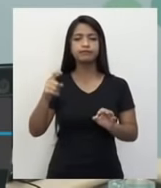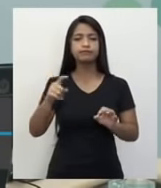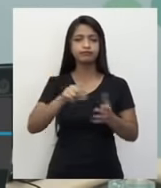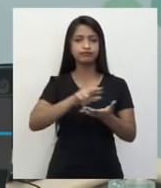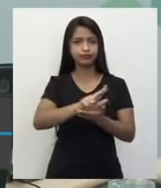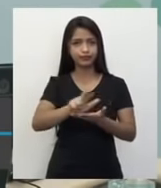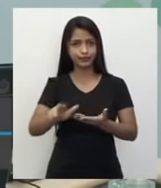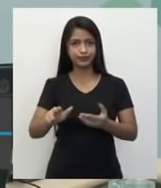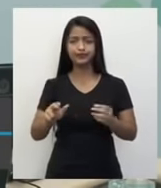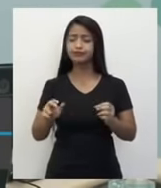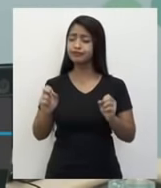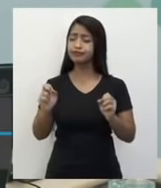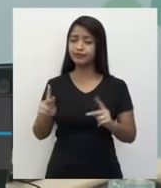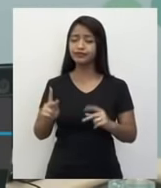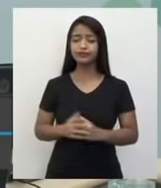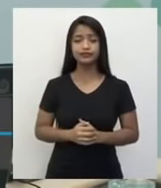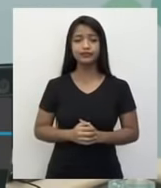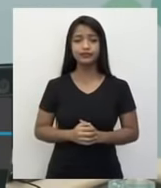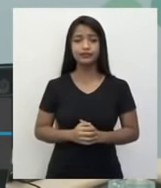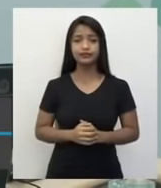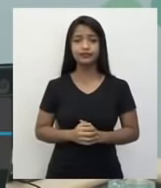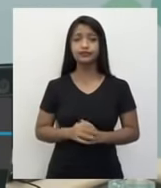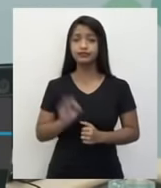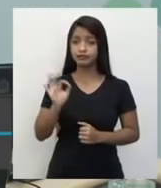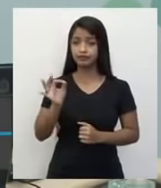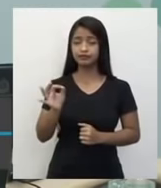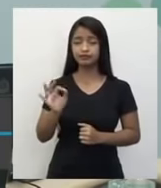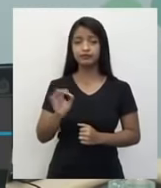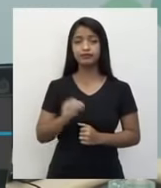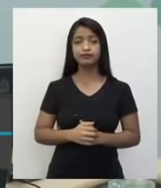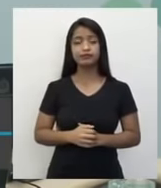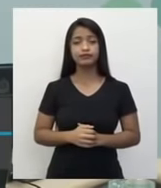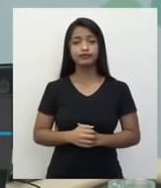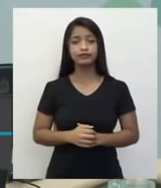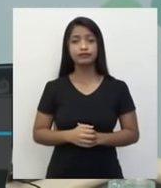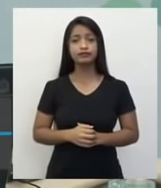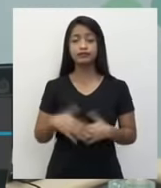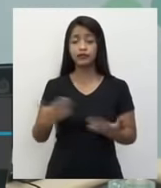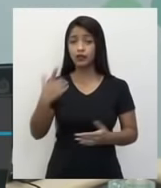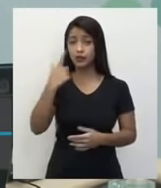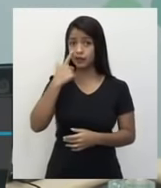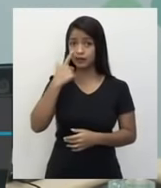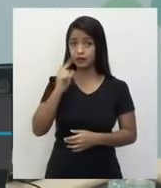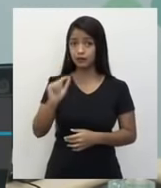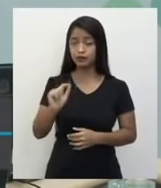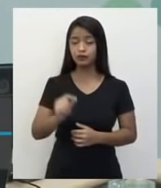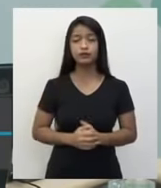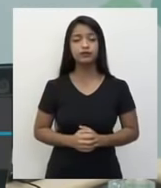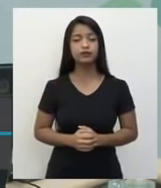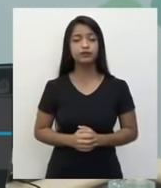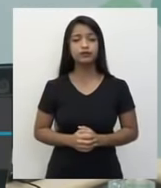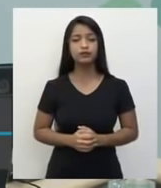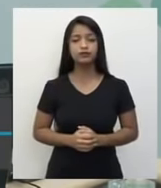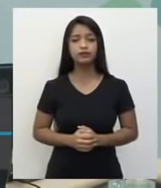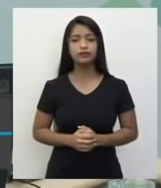né? Ok, Jonatas, né? Aí é o pessoal da cenotécnica, tá? Vamos ver. Nós temos